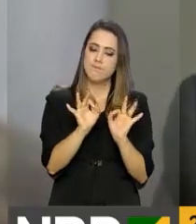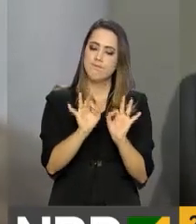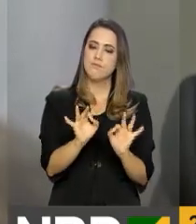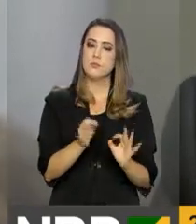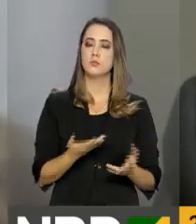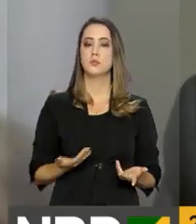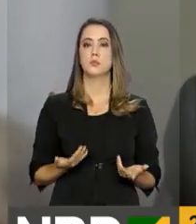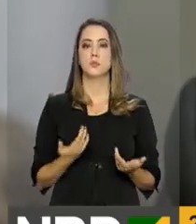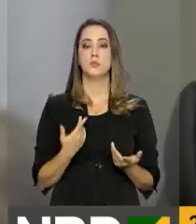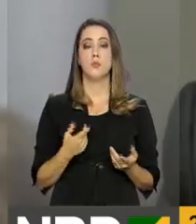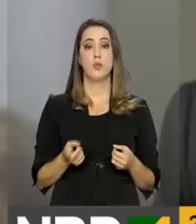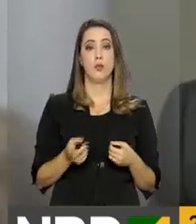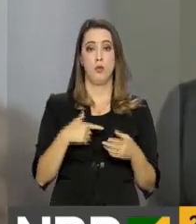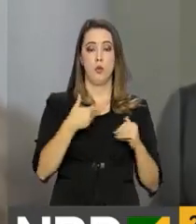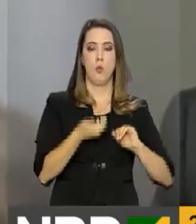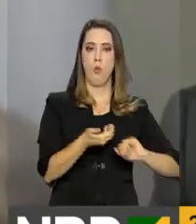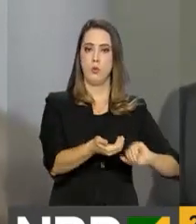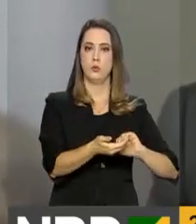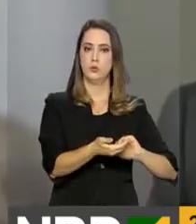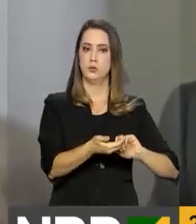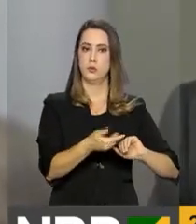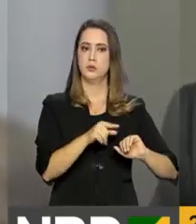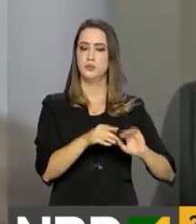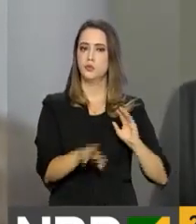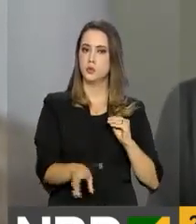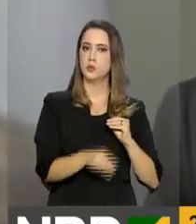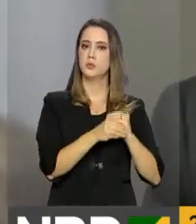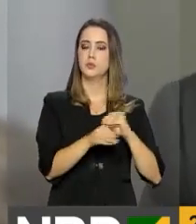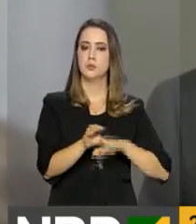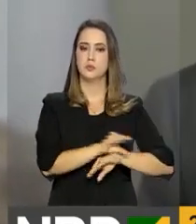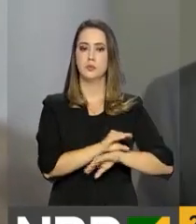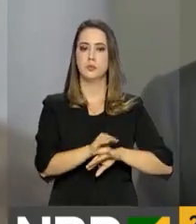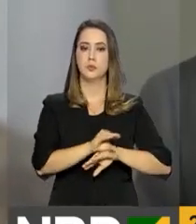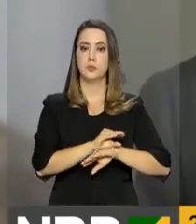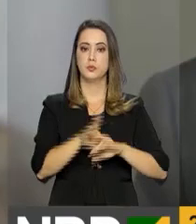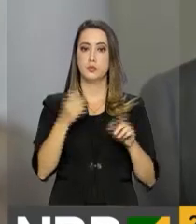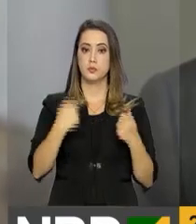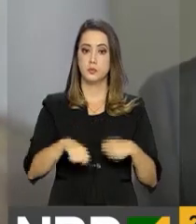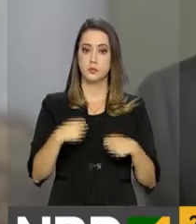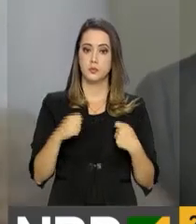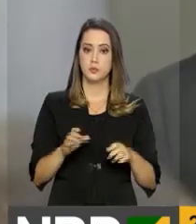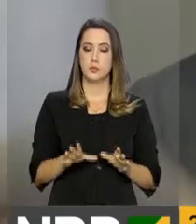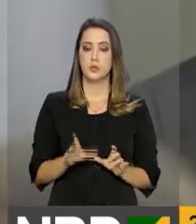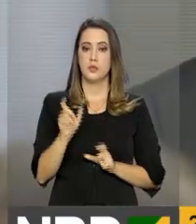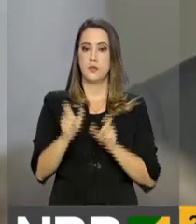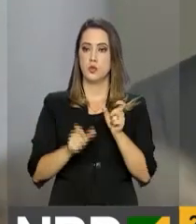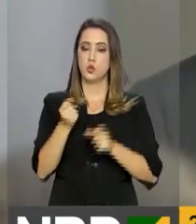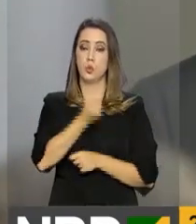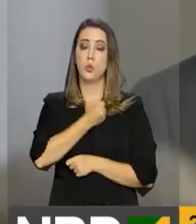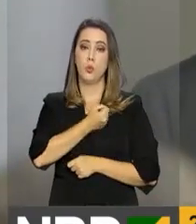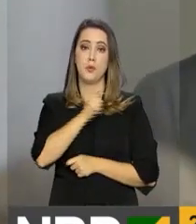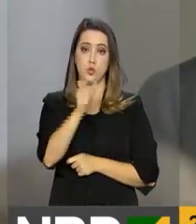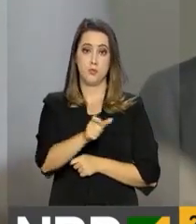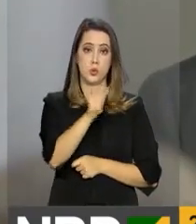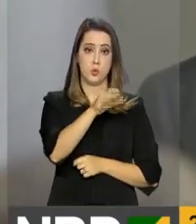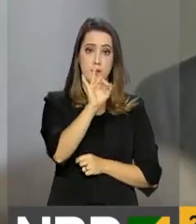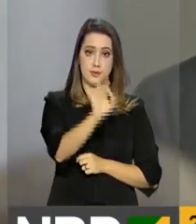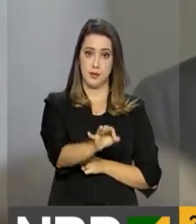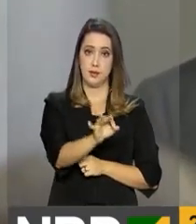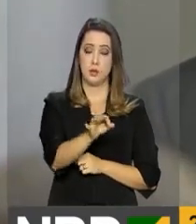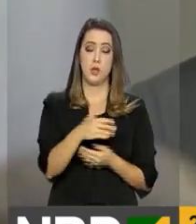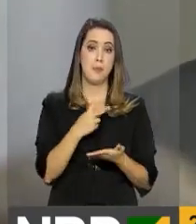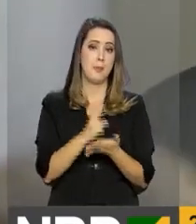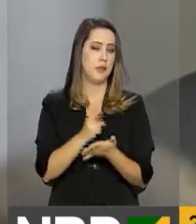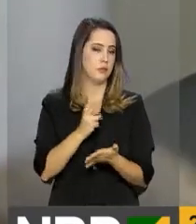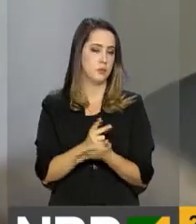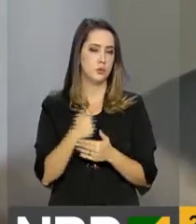Nacional. Votou-se, tratava-se de uma emenda à Constituição, portanto exigente de um quórum especial e qualificado. E apesar